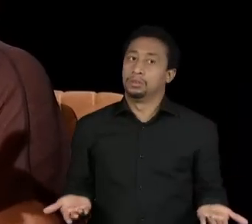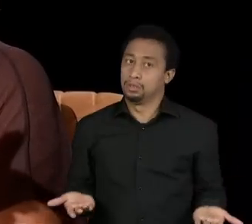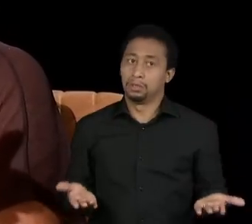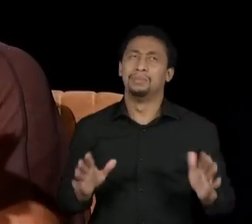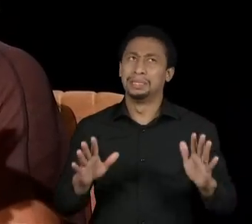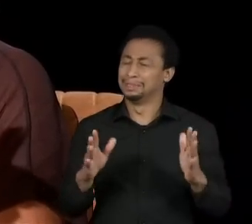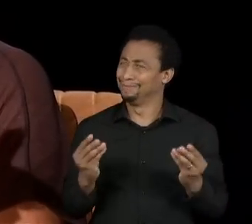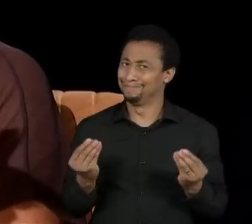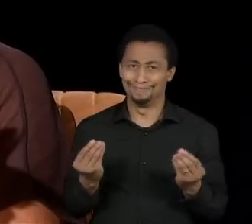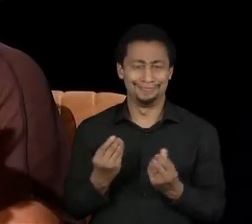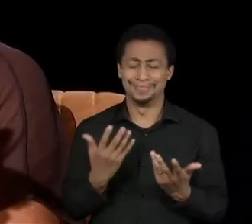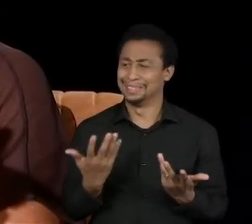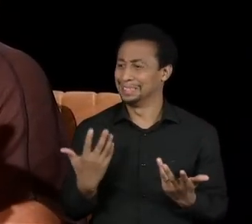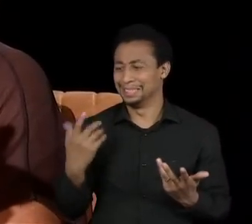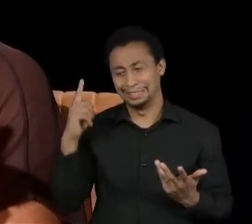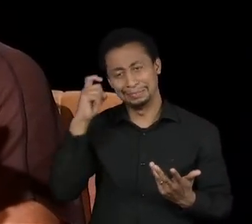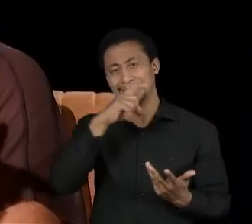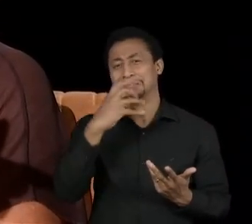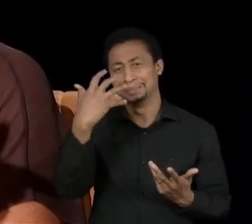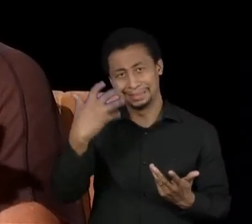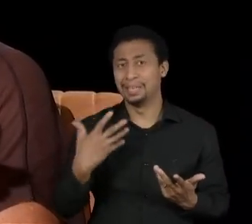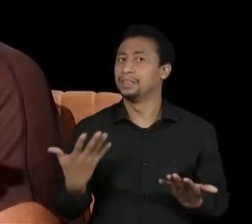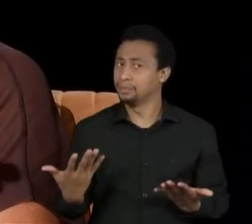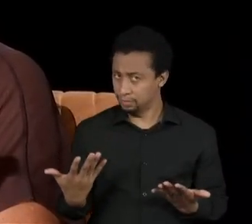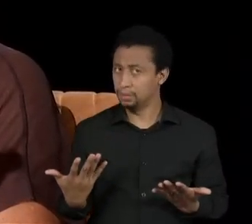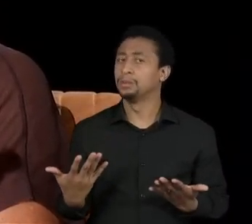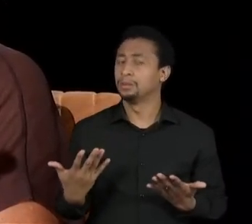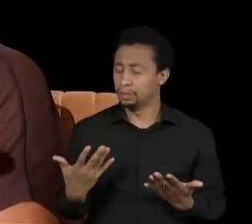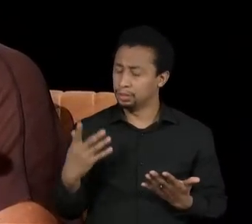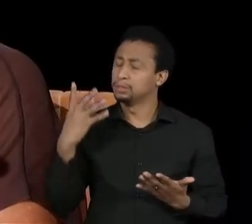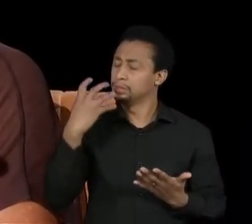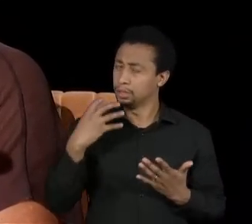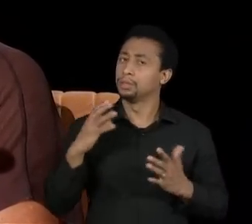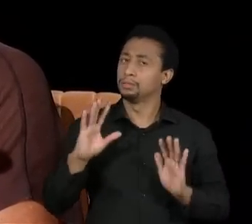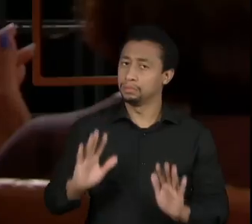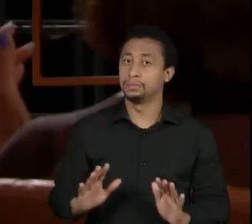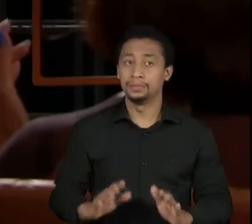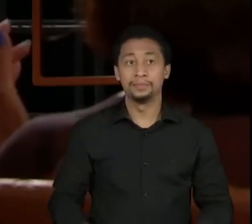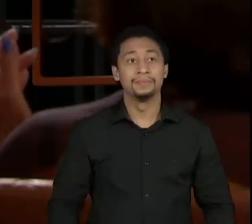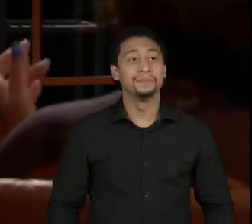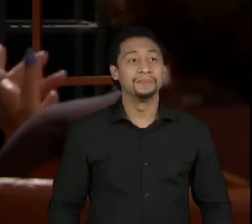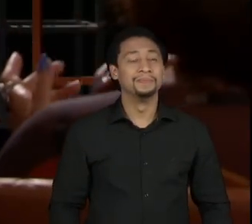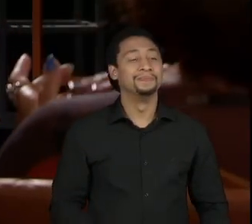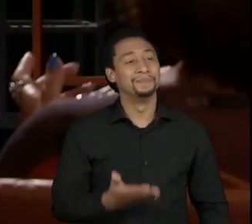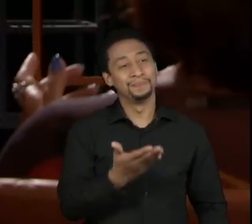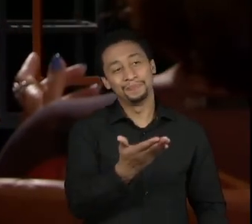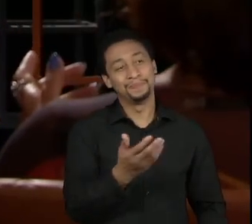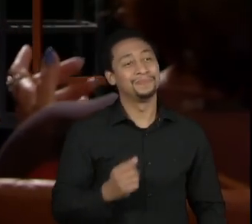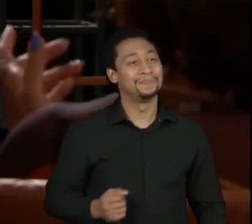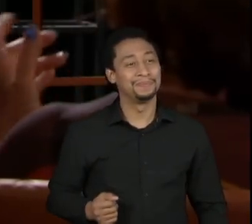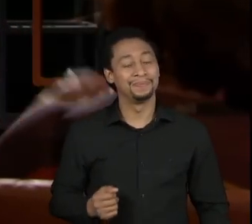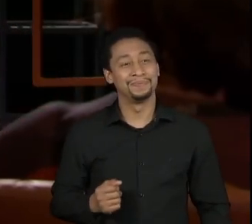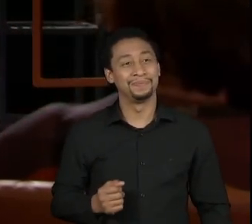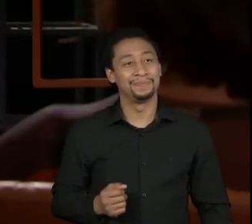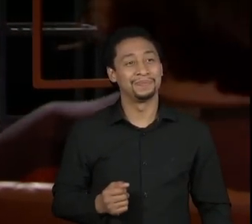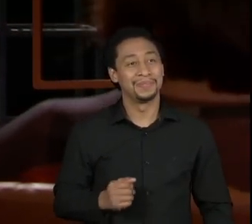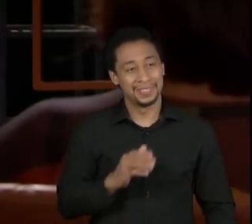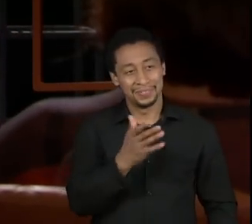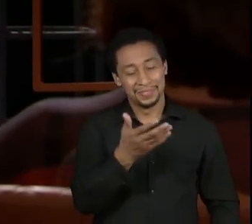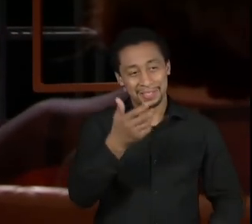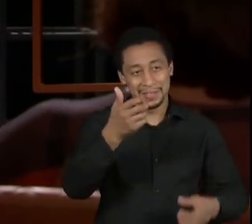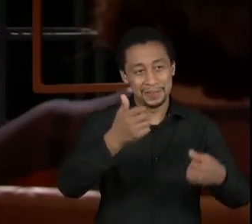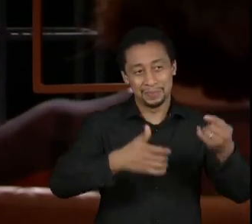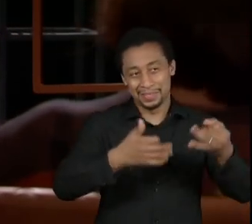muito séria, muito séria. Aquela ali foi uma batalha séria. Agora aí está lá. A gente gostaria que você